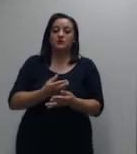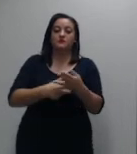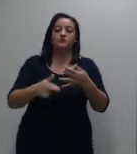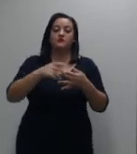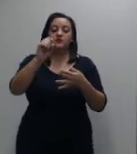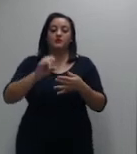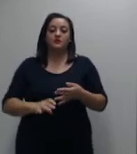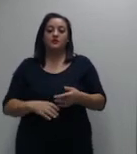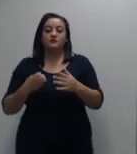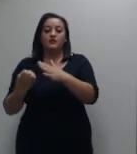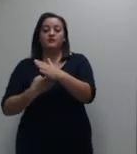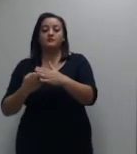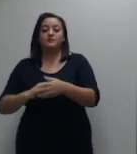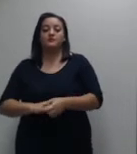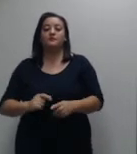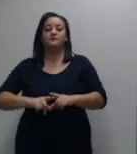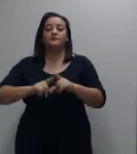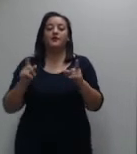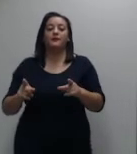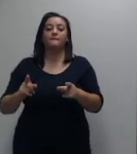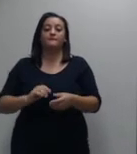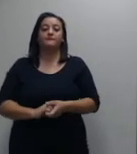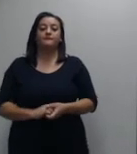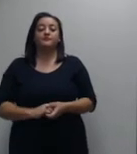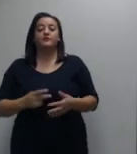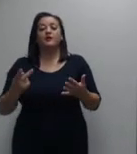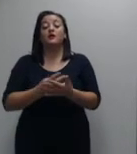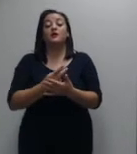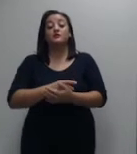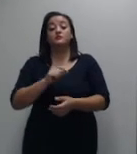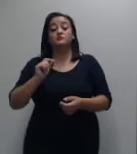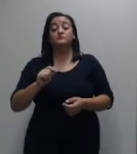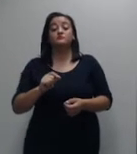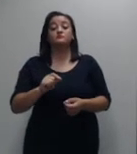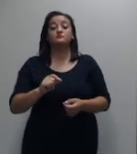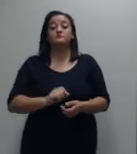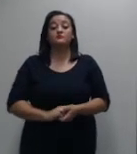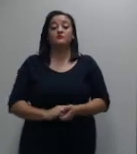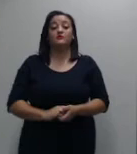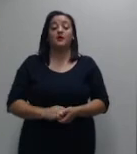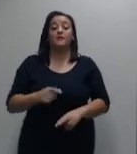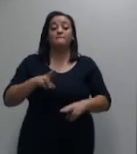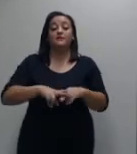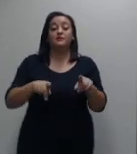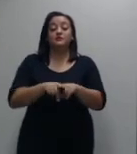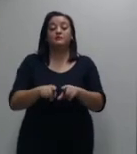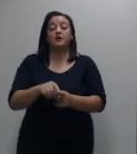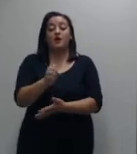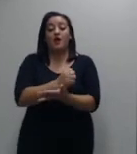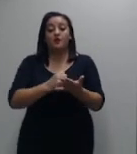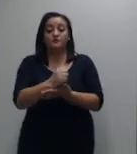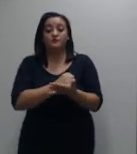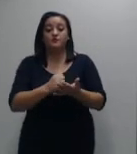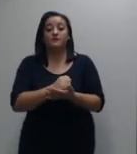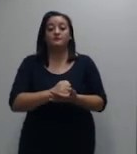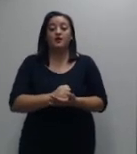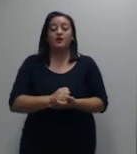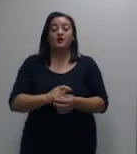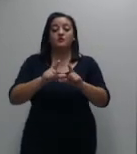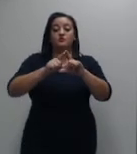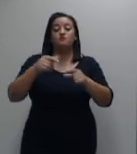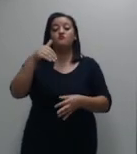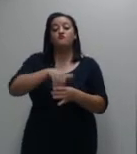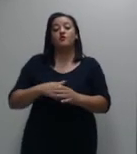da brasões Nossa mesa que voltada de que ele estaria preso aos fundamentos ou do voto vencedor